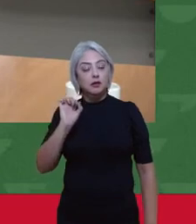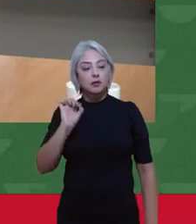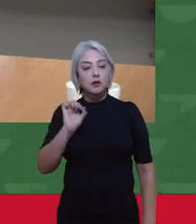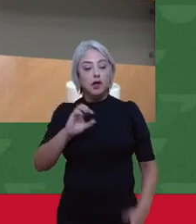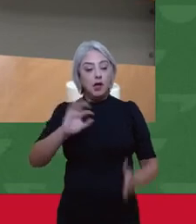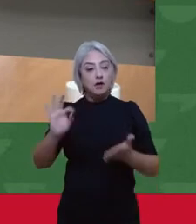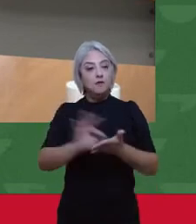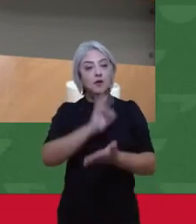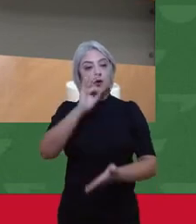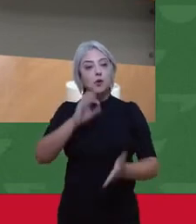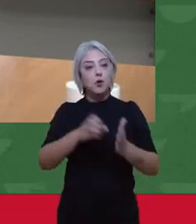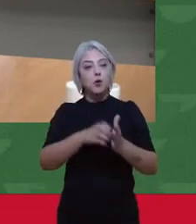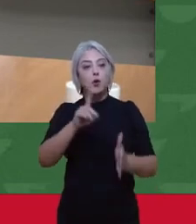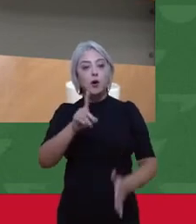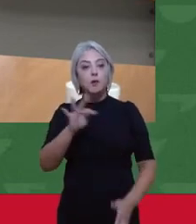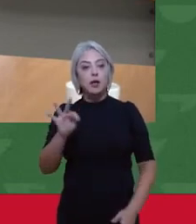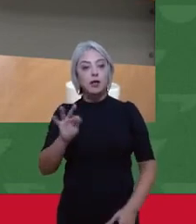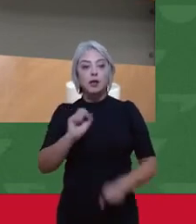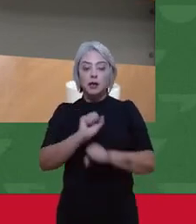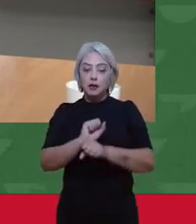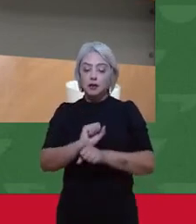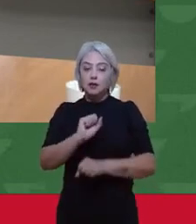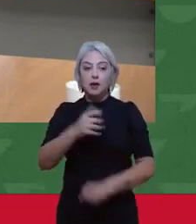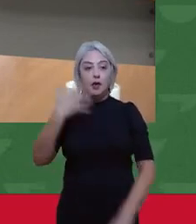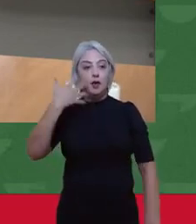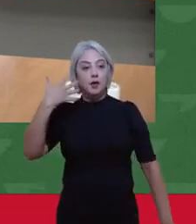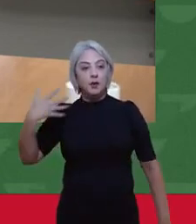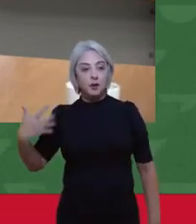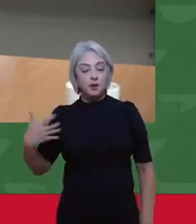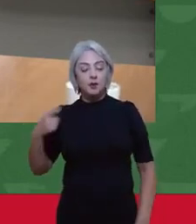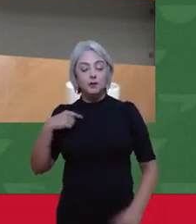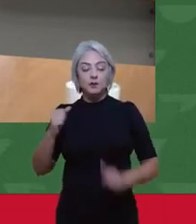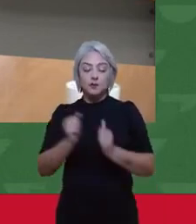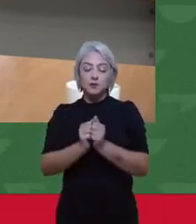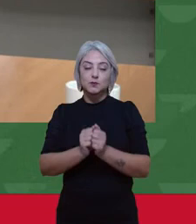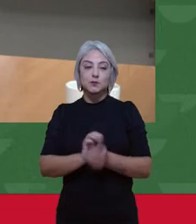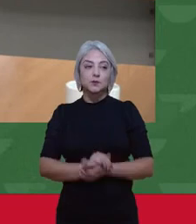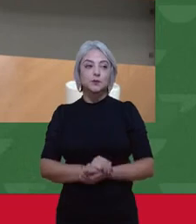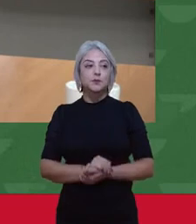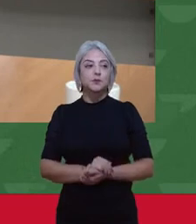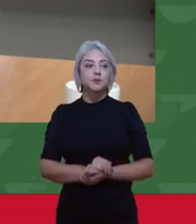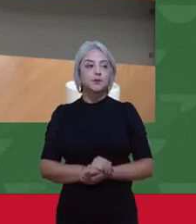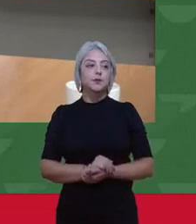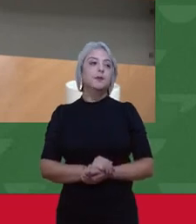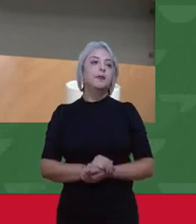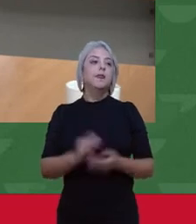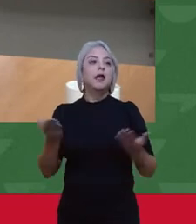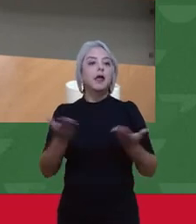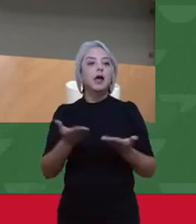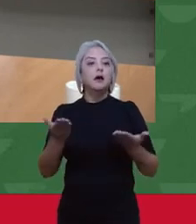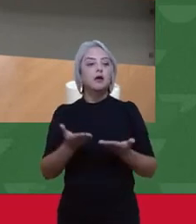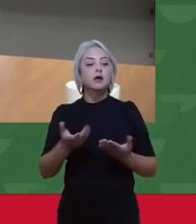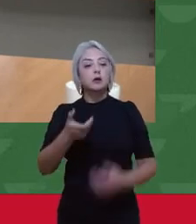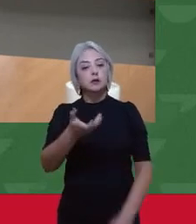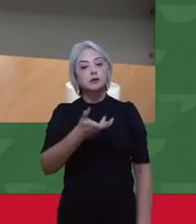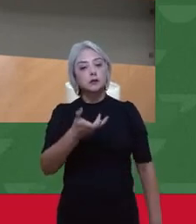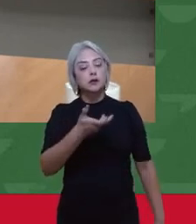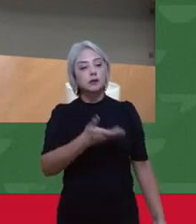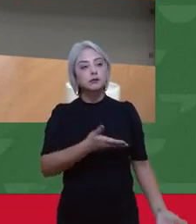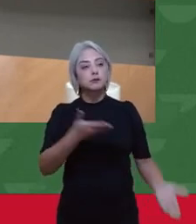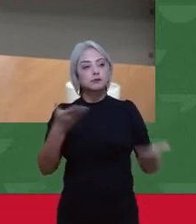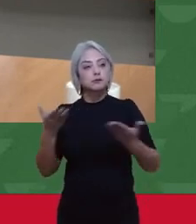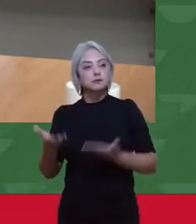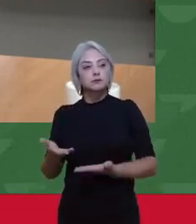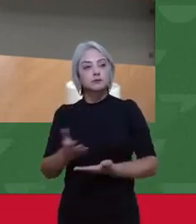PT. Então, daqui a pouco, Jean Willis também vai estar conosco, tá certo? E agora eu quero